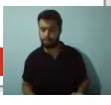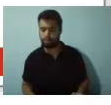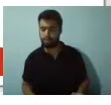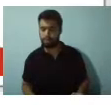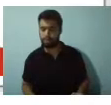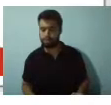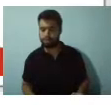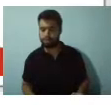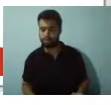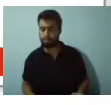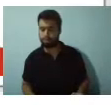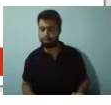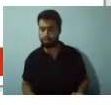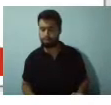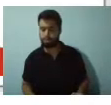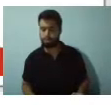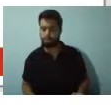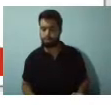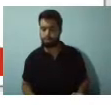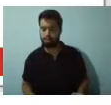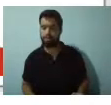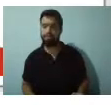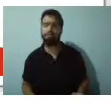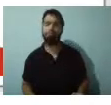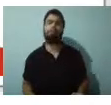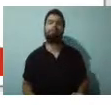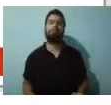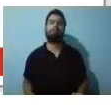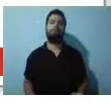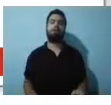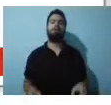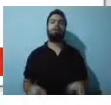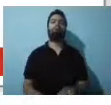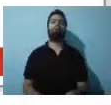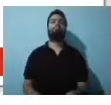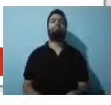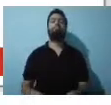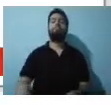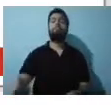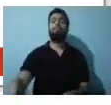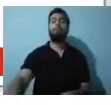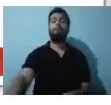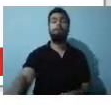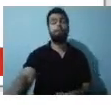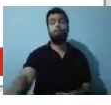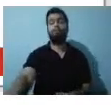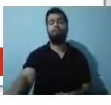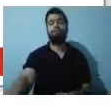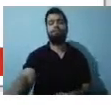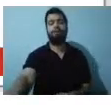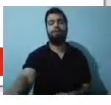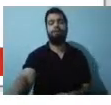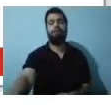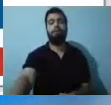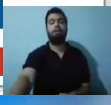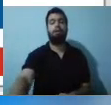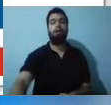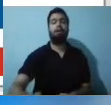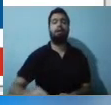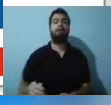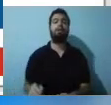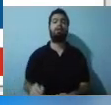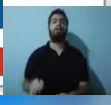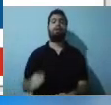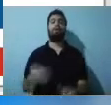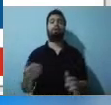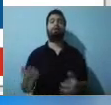aumentando, consequentemente, os recursos do Estado por meio da venda de impostos. Tá? E de impostos, tá?